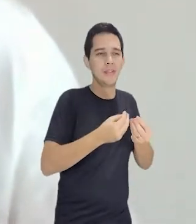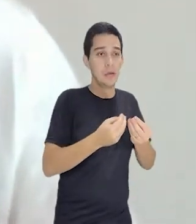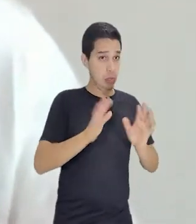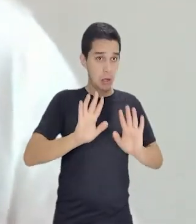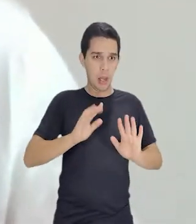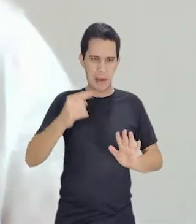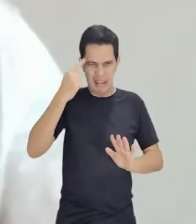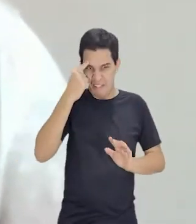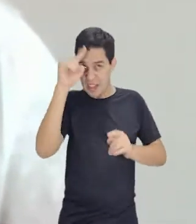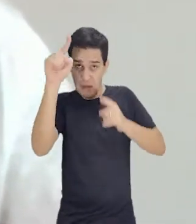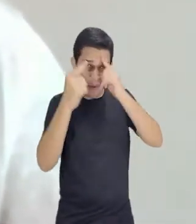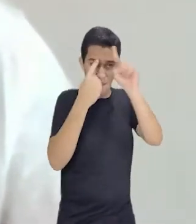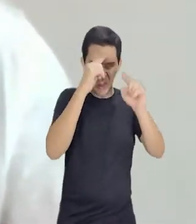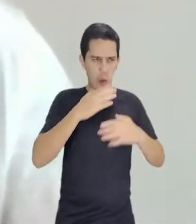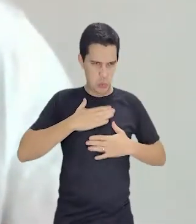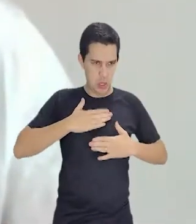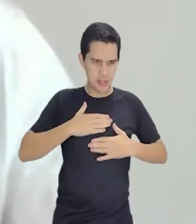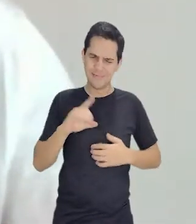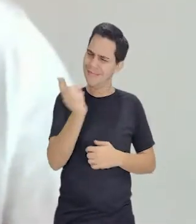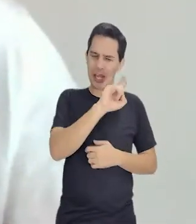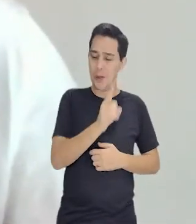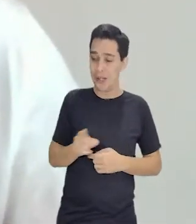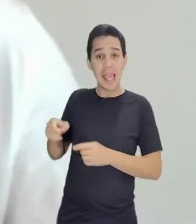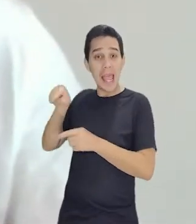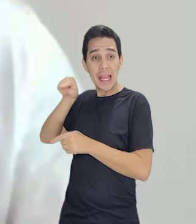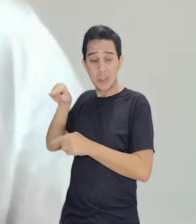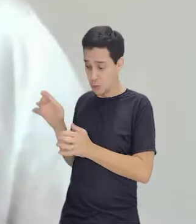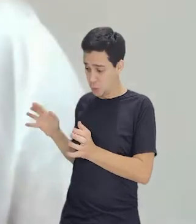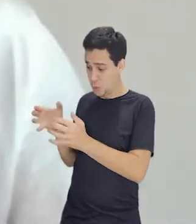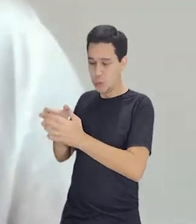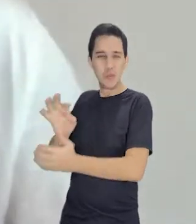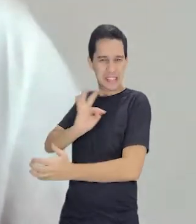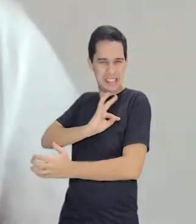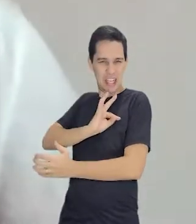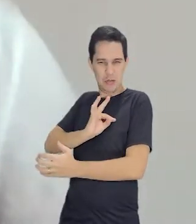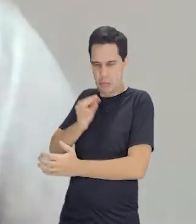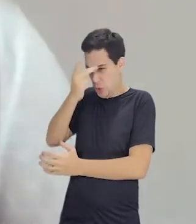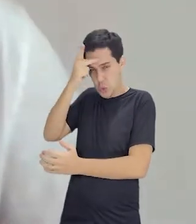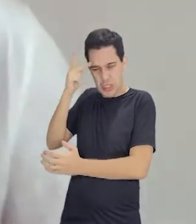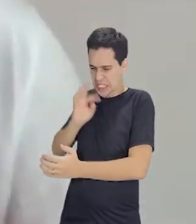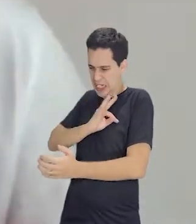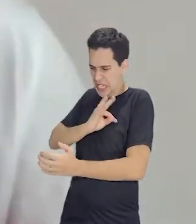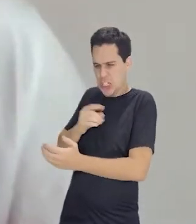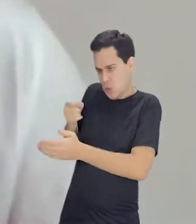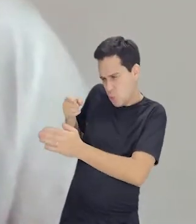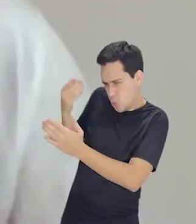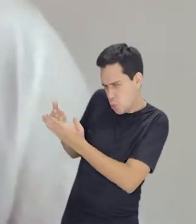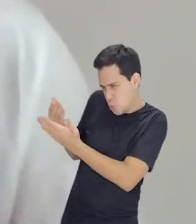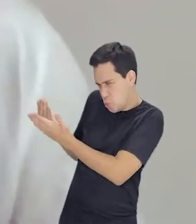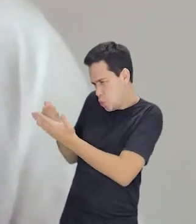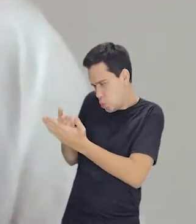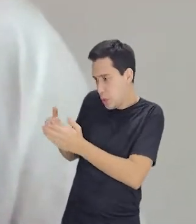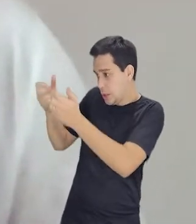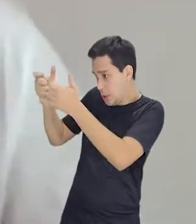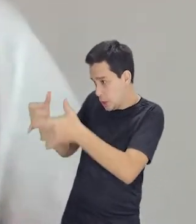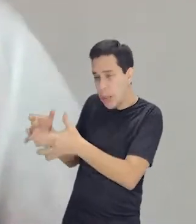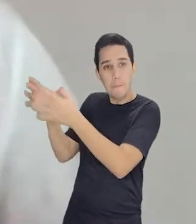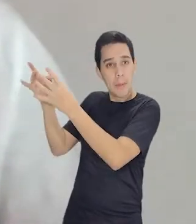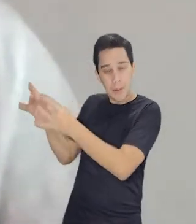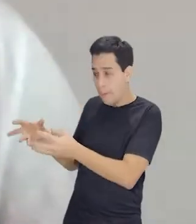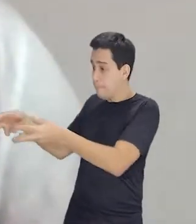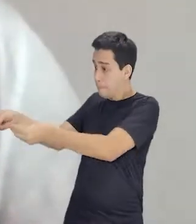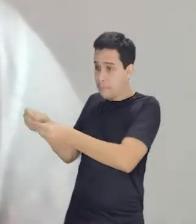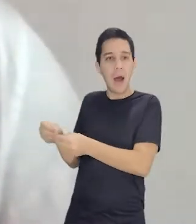com a equipe técnica, né, do Ministério Público, além do monitoramento que é feito pela própria Secretaria de Saúde,